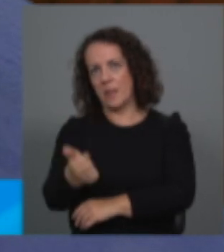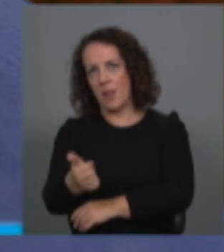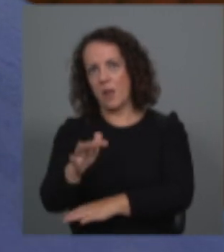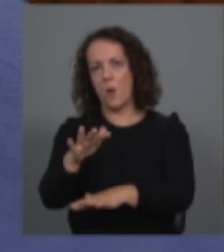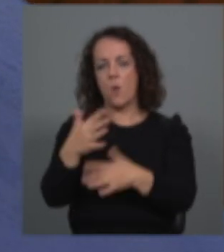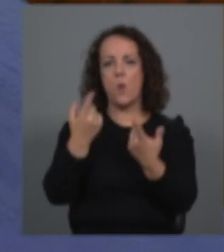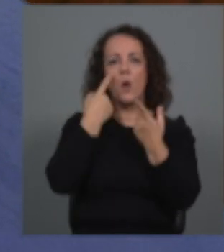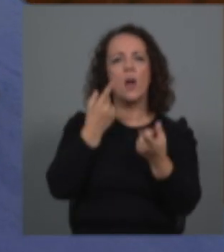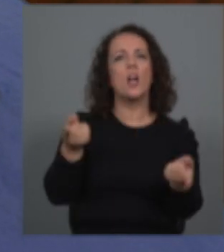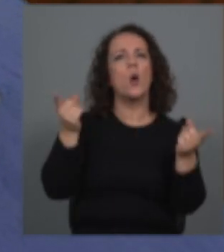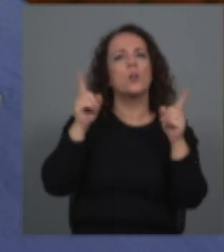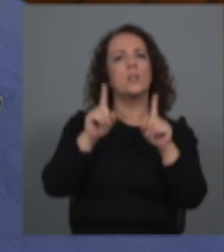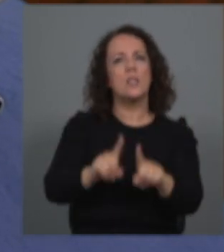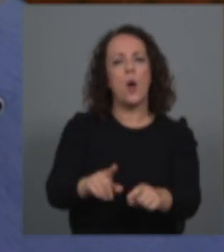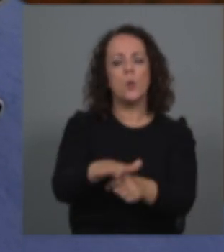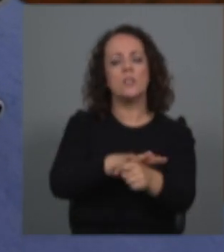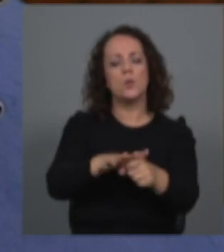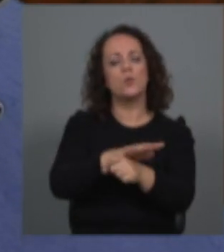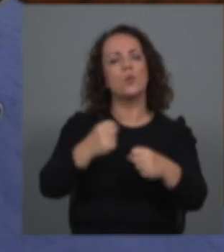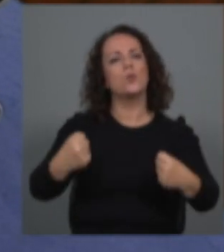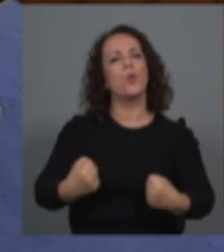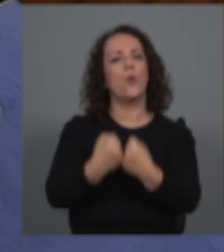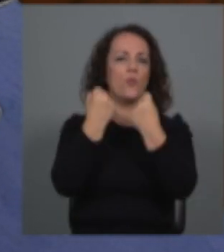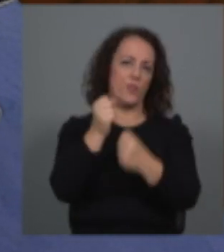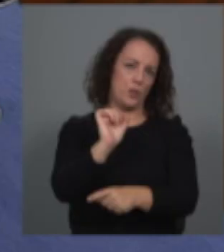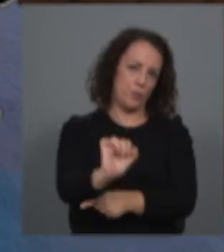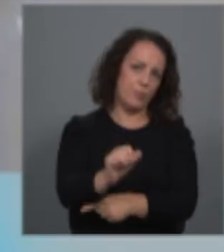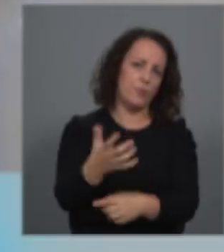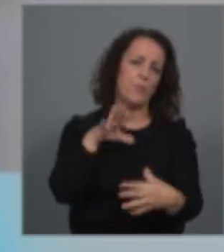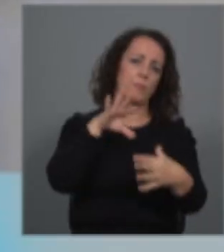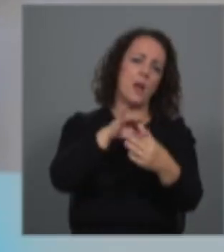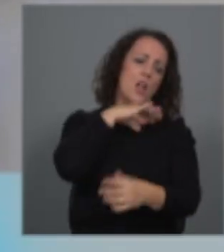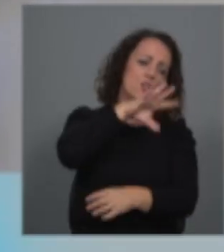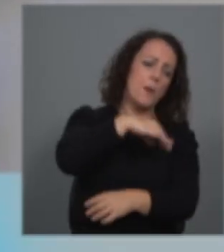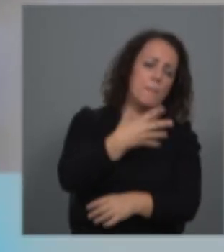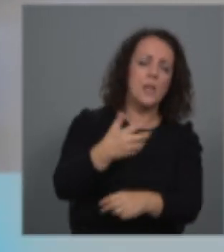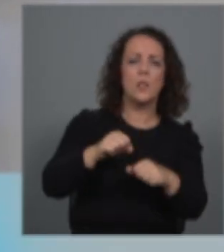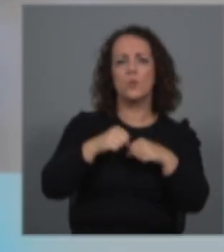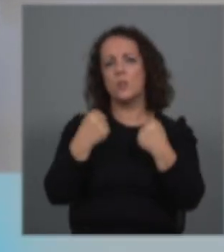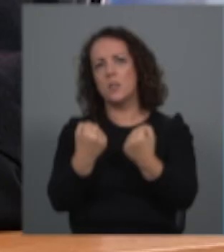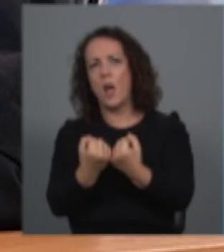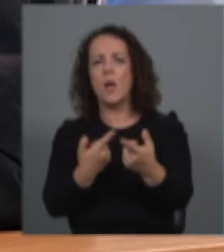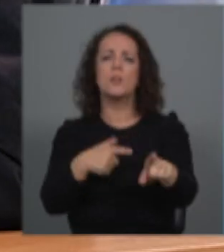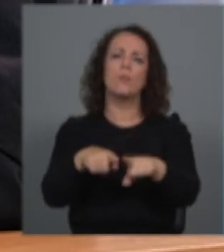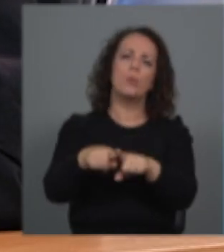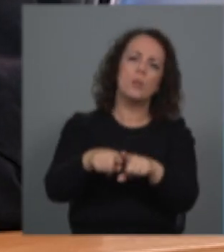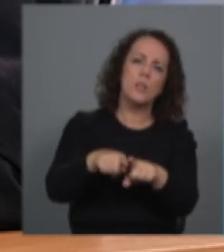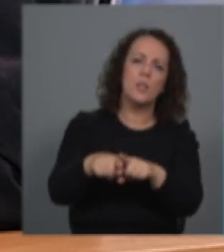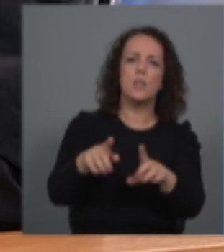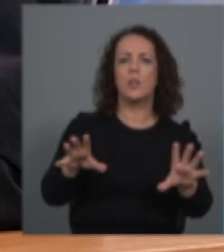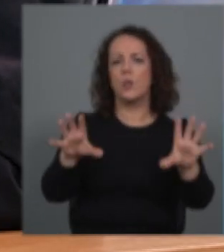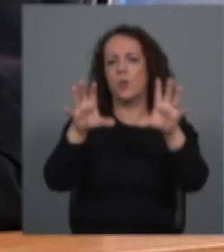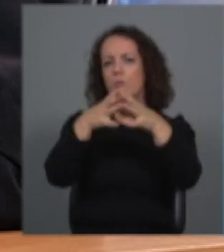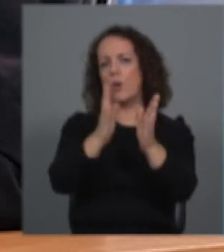reconciliar situações de conflito. Para as famílias, para a sociedade, para a política, para as comunidades